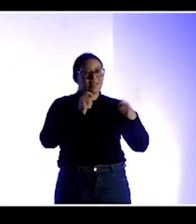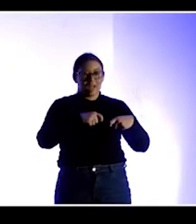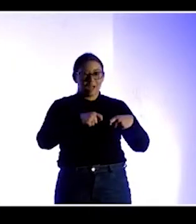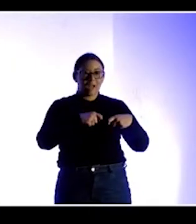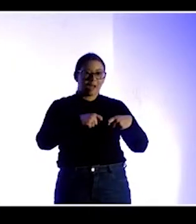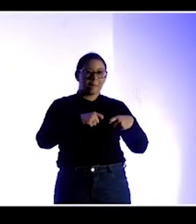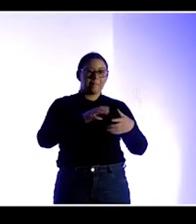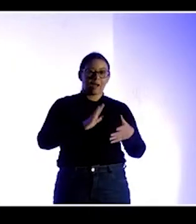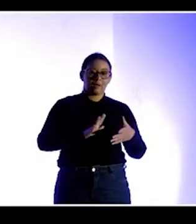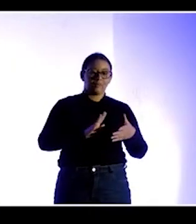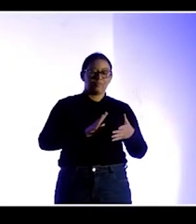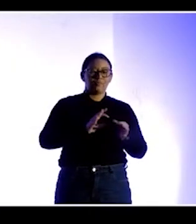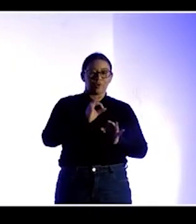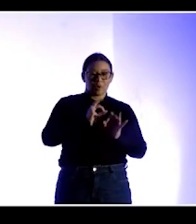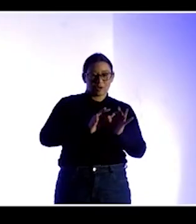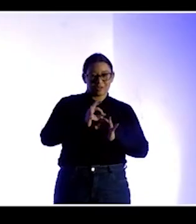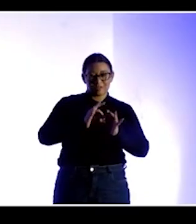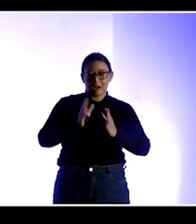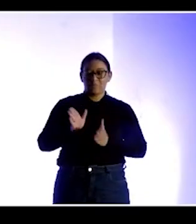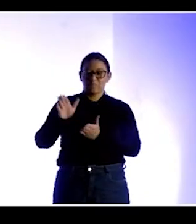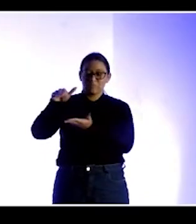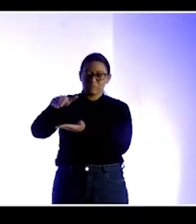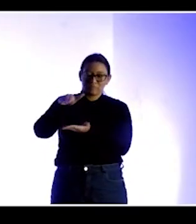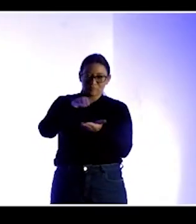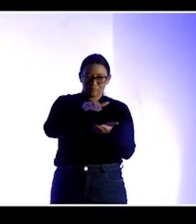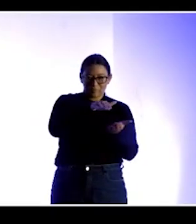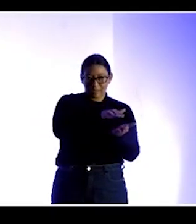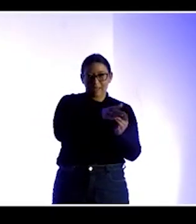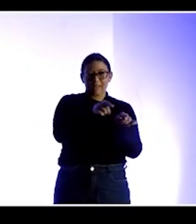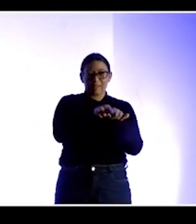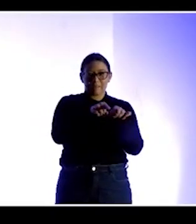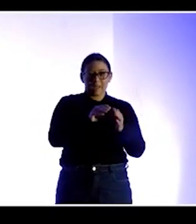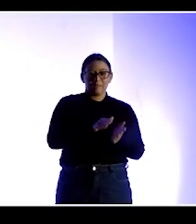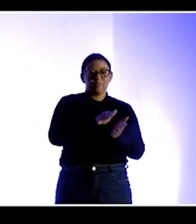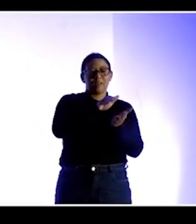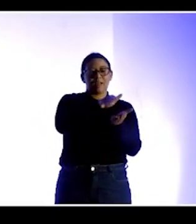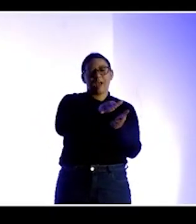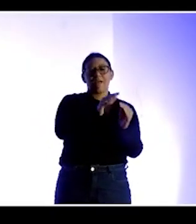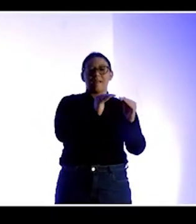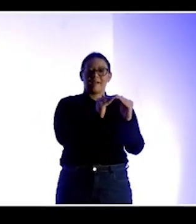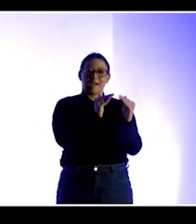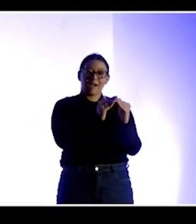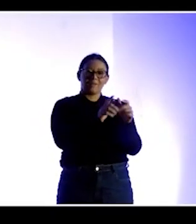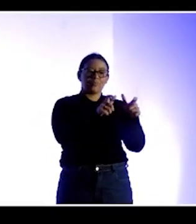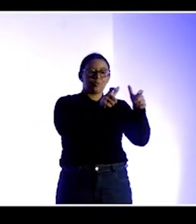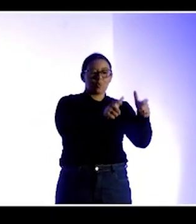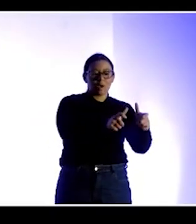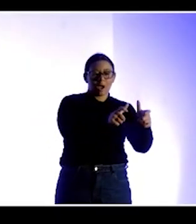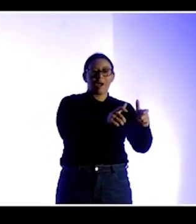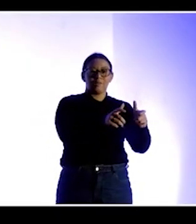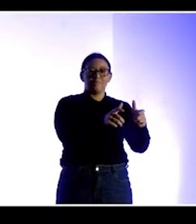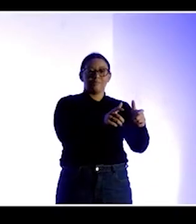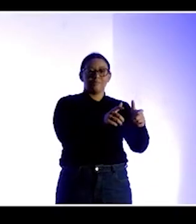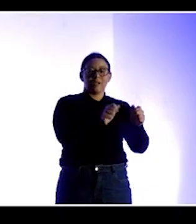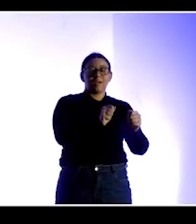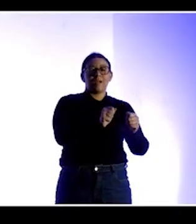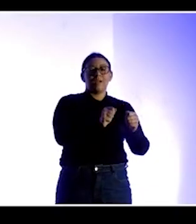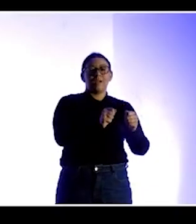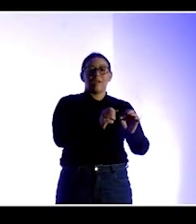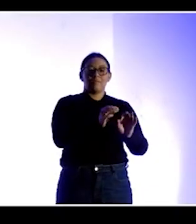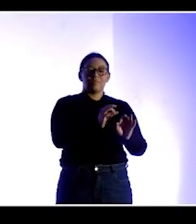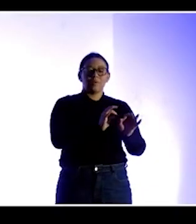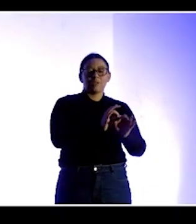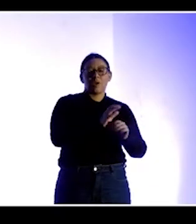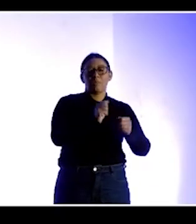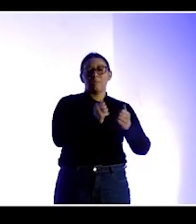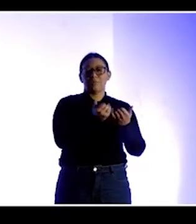bem empacotada, bem acabada, num gabinete legal, e lá na casa de vocês ficar num cantinho, armazenando energia do seu telhado solar